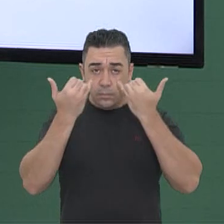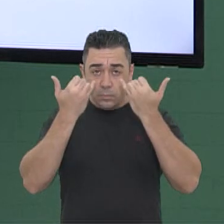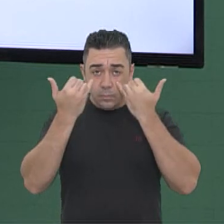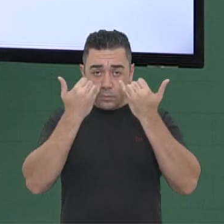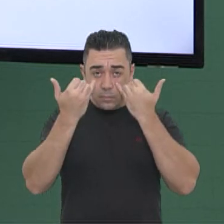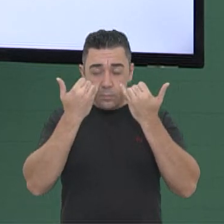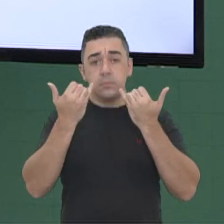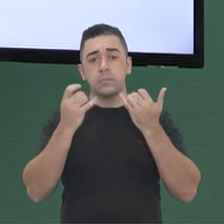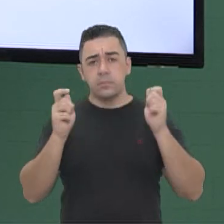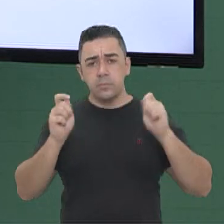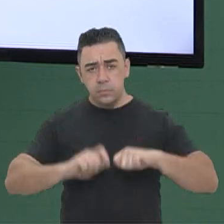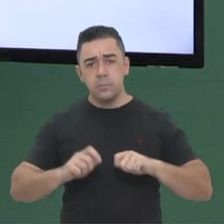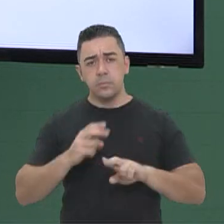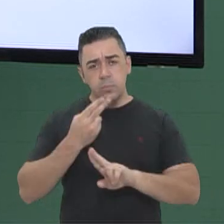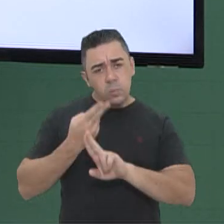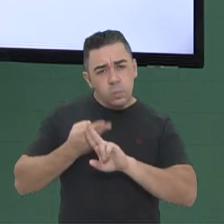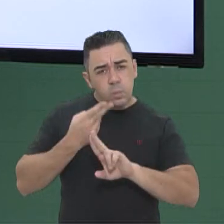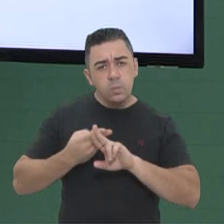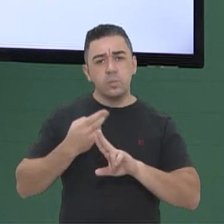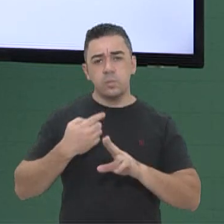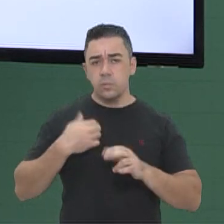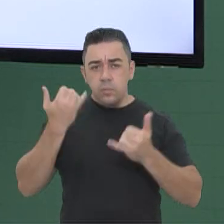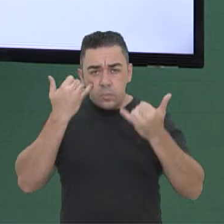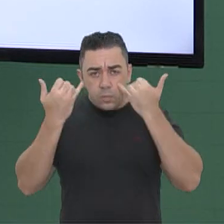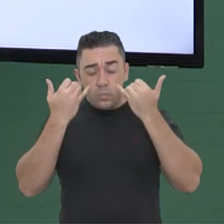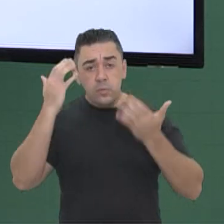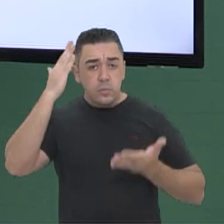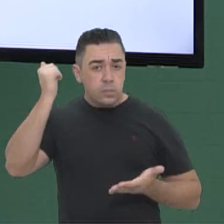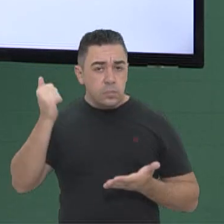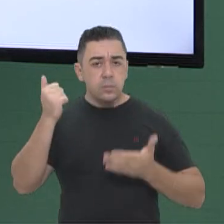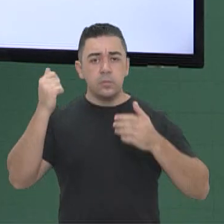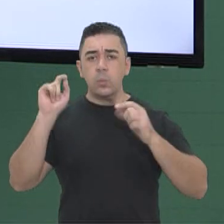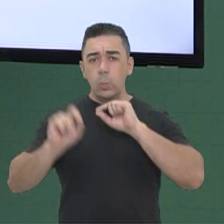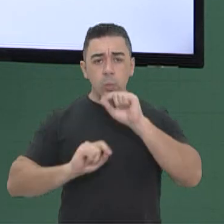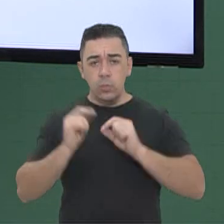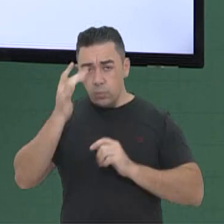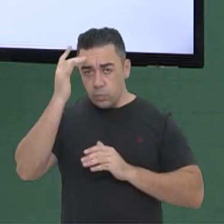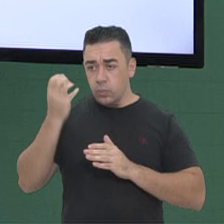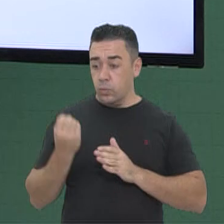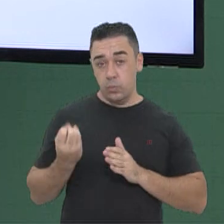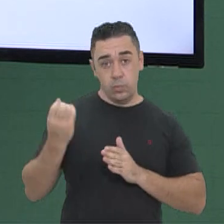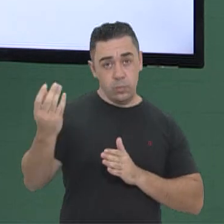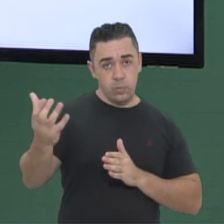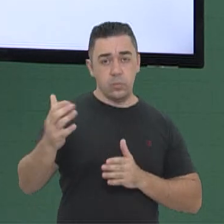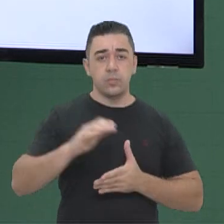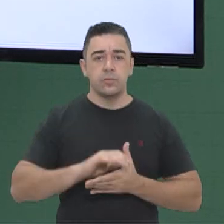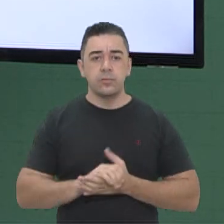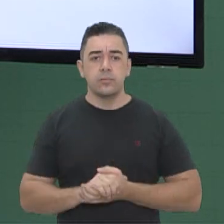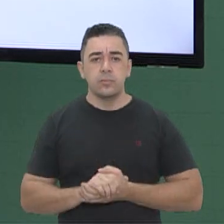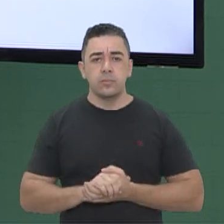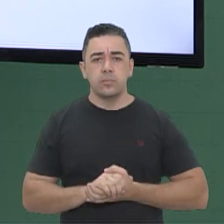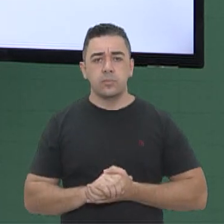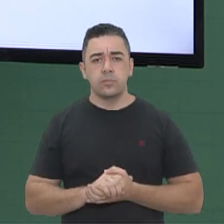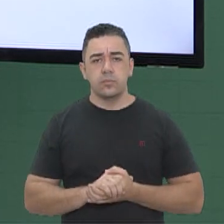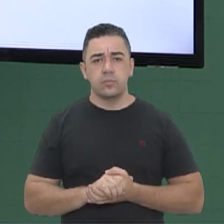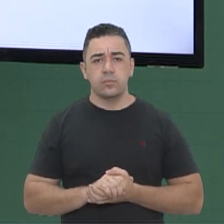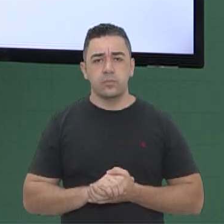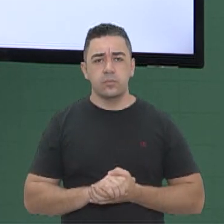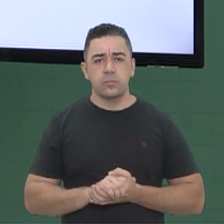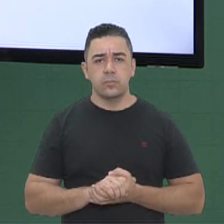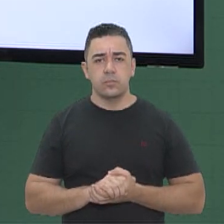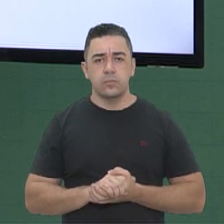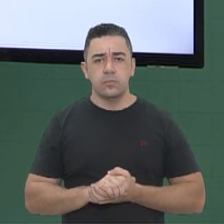de utilidade, para informar bem aí quem vai viajar. A